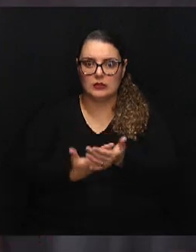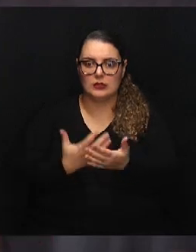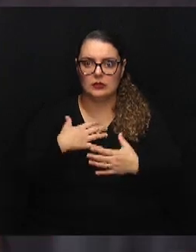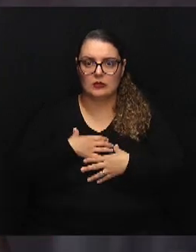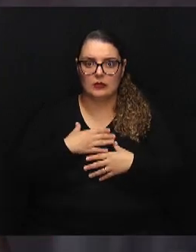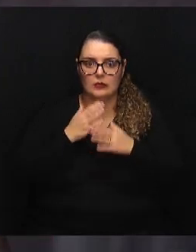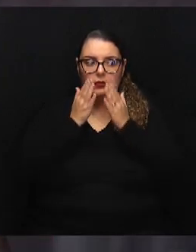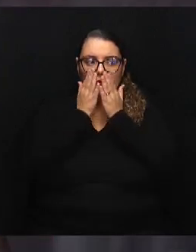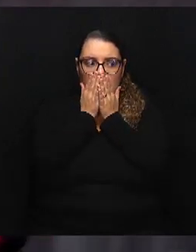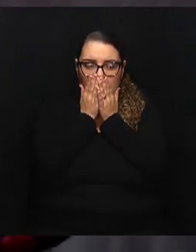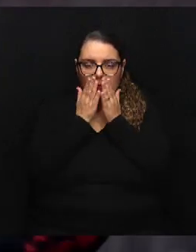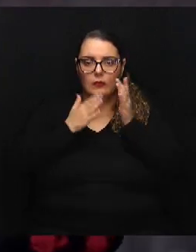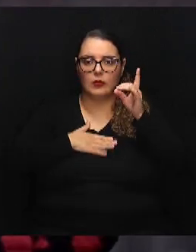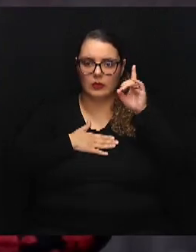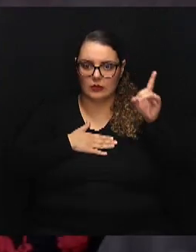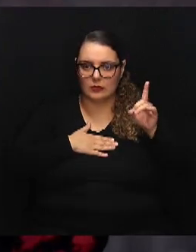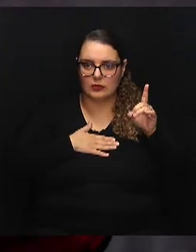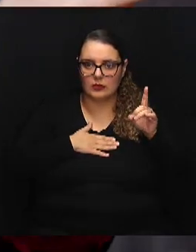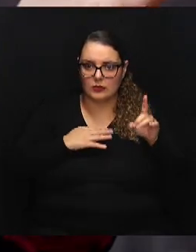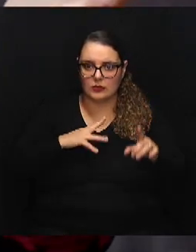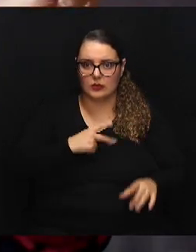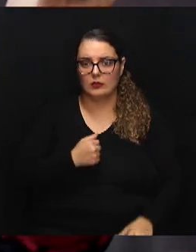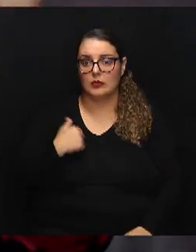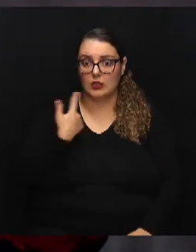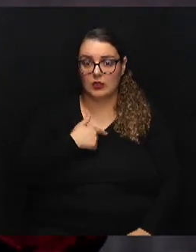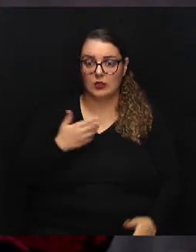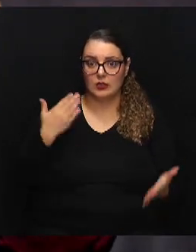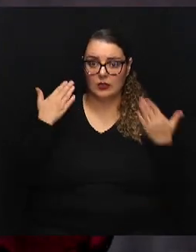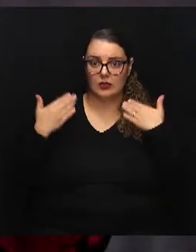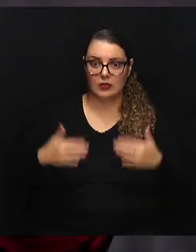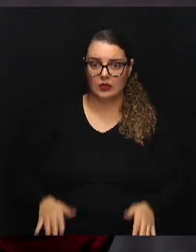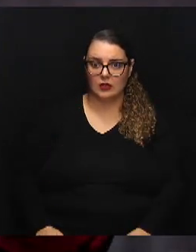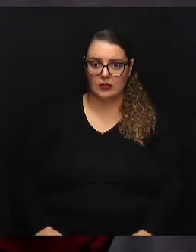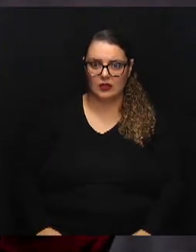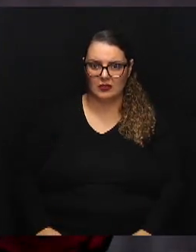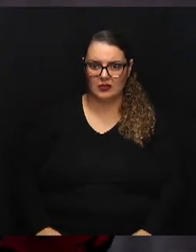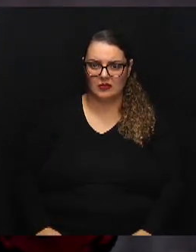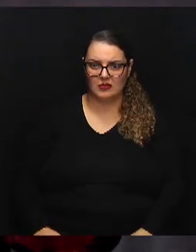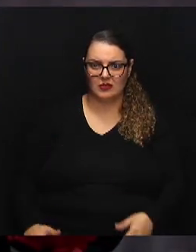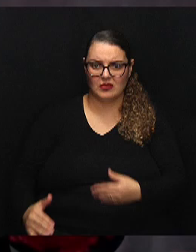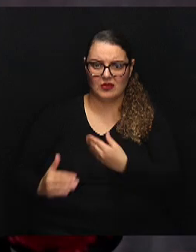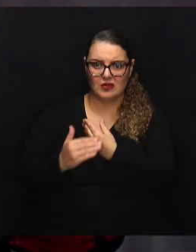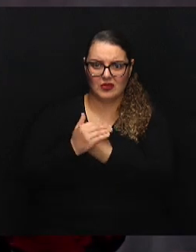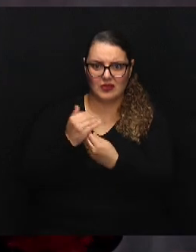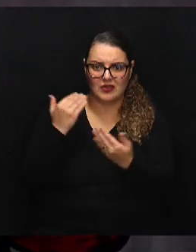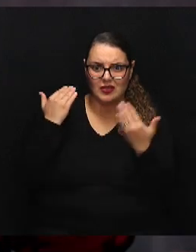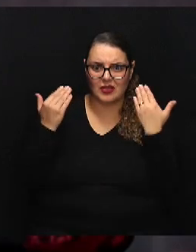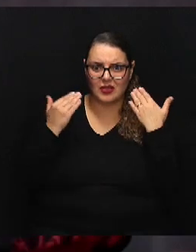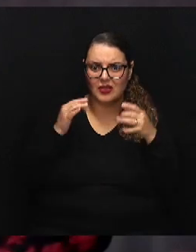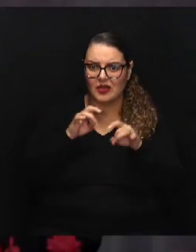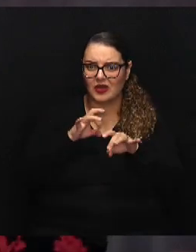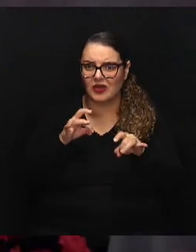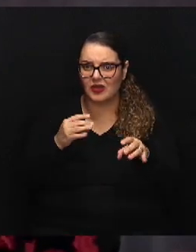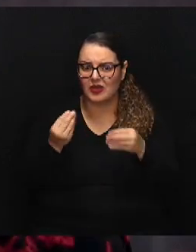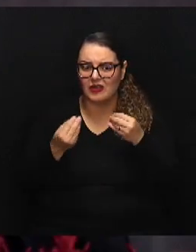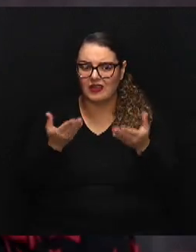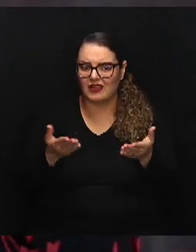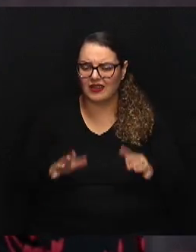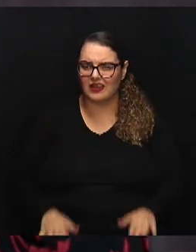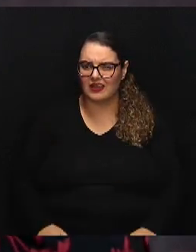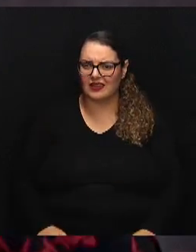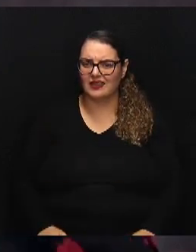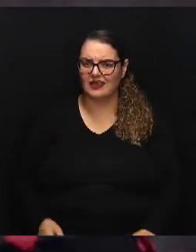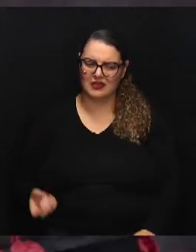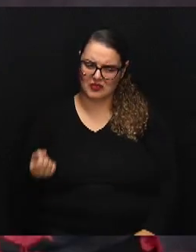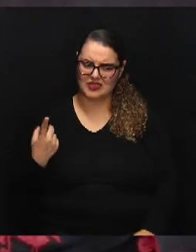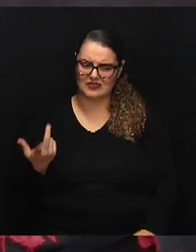Então, para nós, psicólogos, é uma coisa que, como assim? Você vai pedir conselho com um psicólogo online? Como é que é estranho, né? É um negócio meio